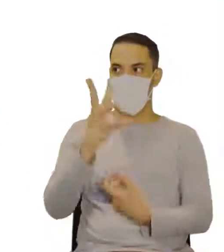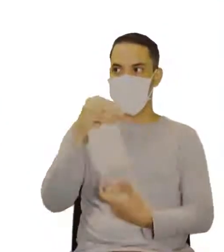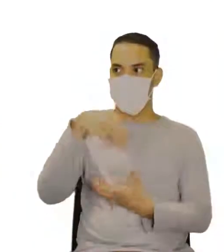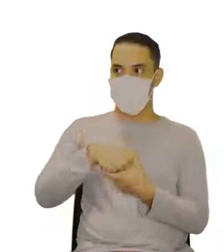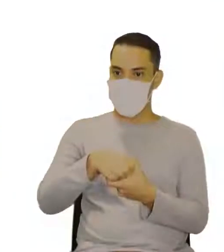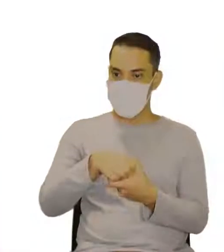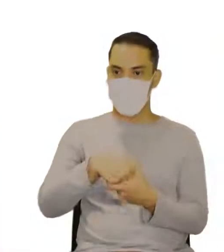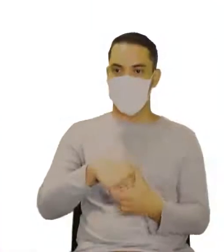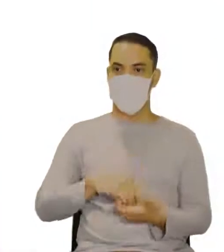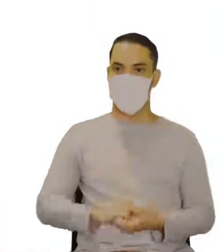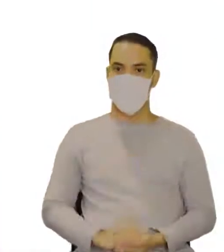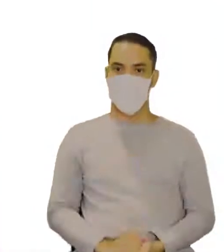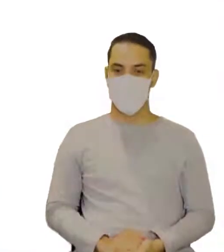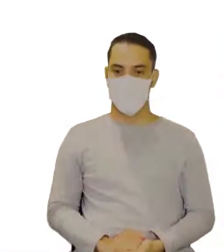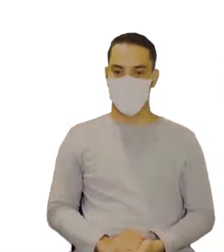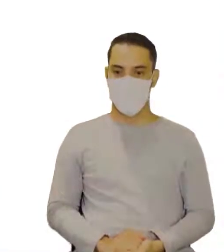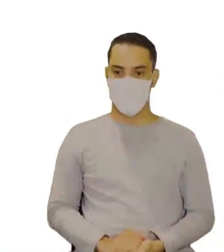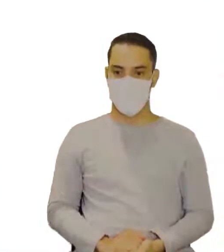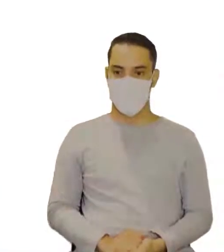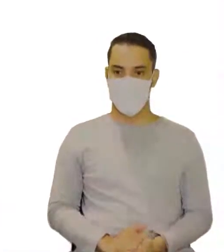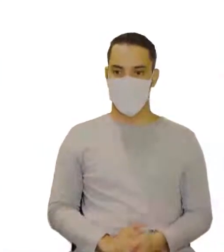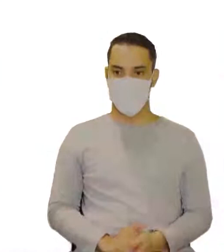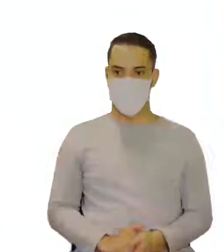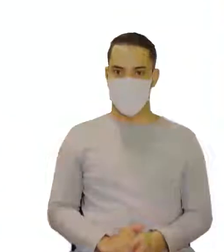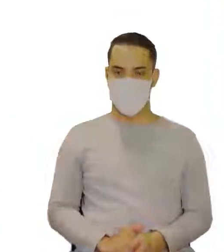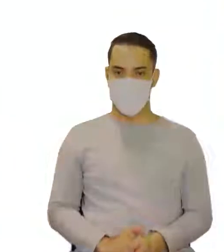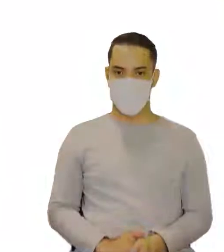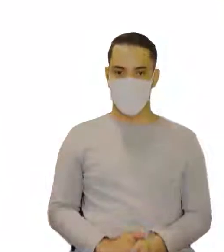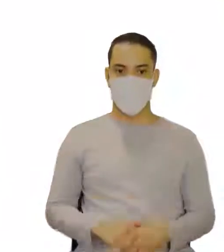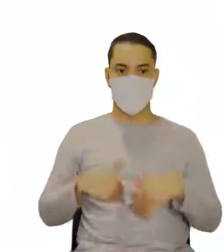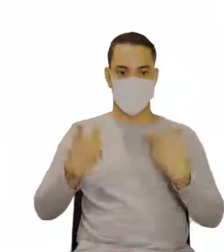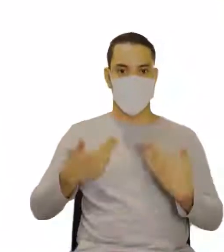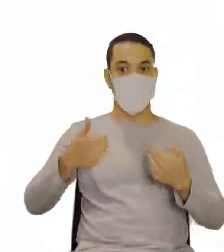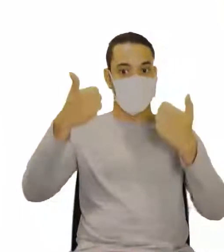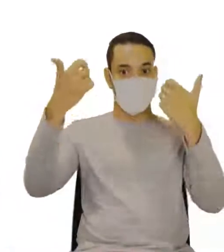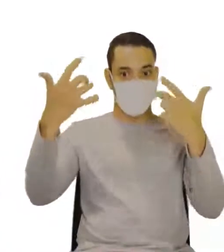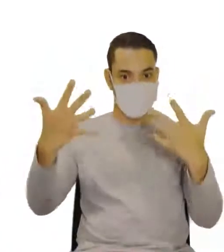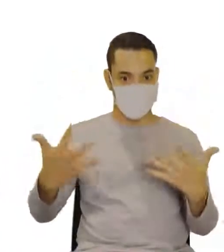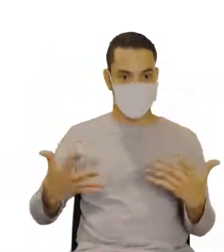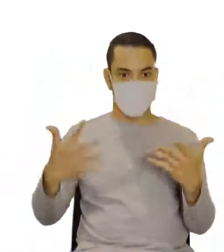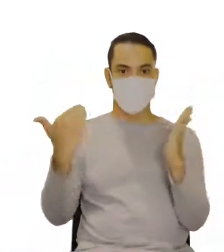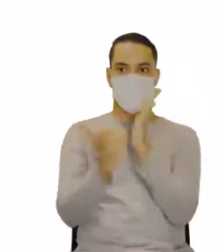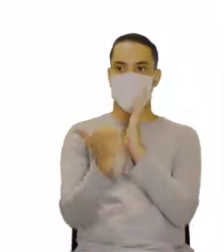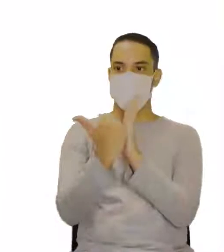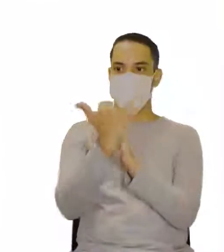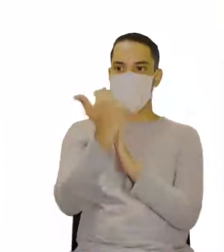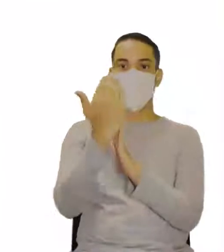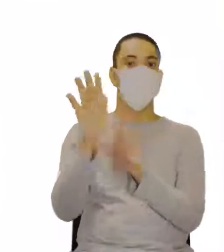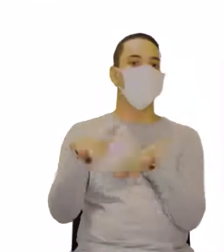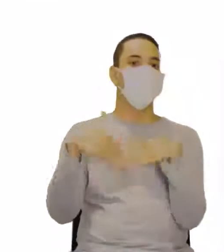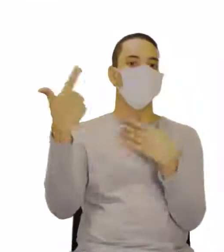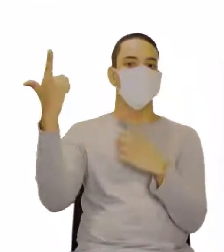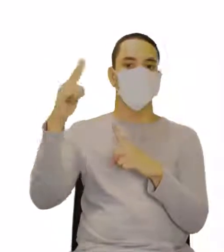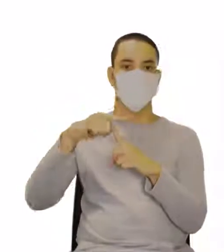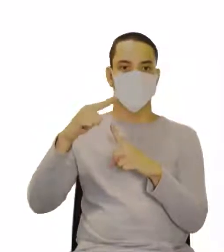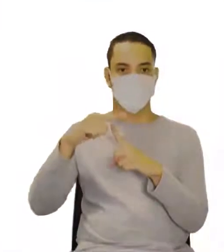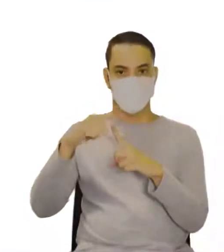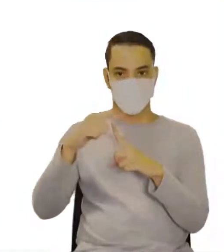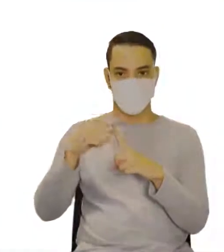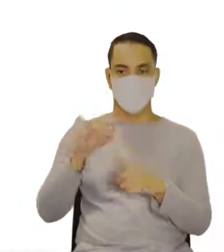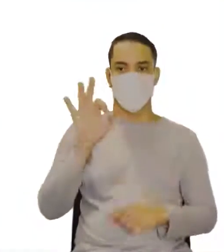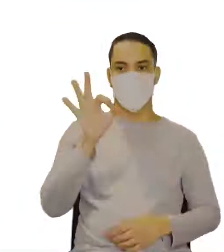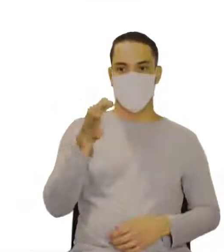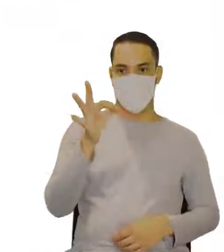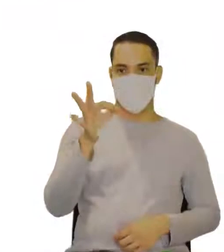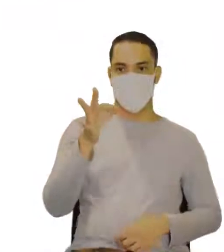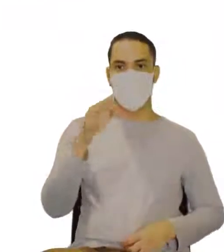dessa associação, ok? Bom, falamos da associação em série. Qual é o outro tipo?